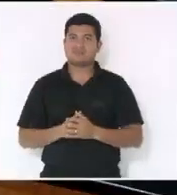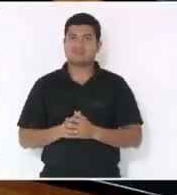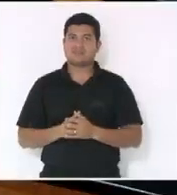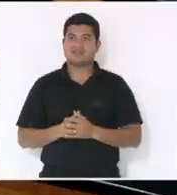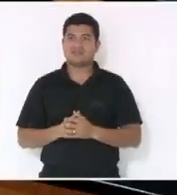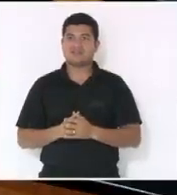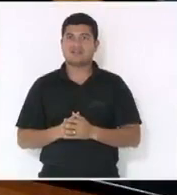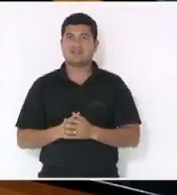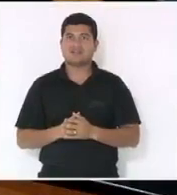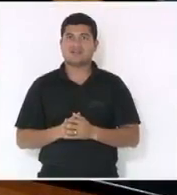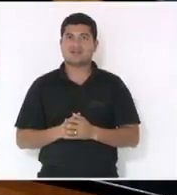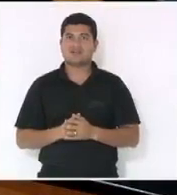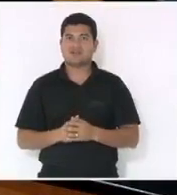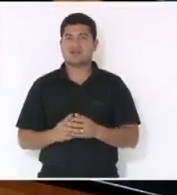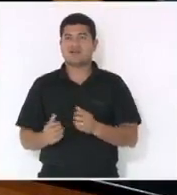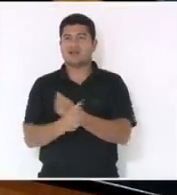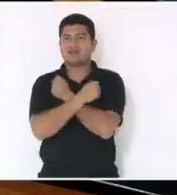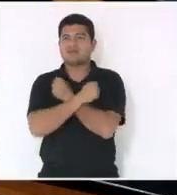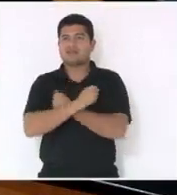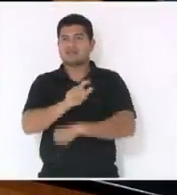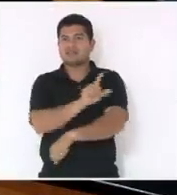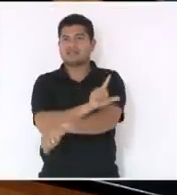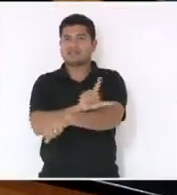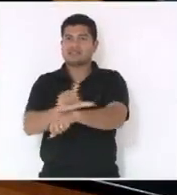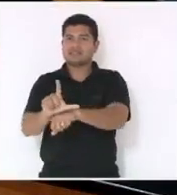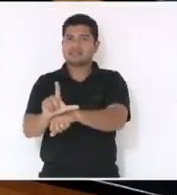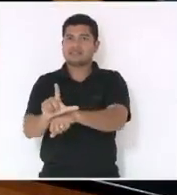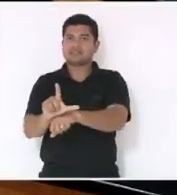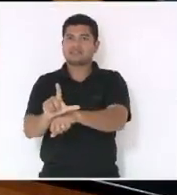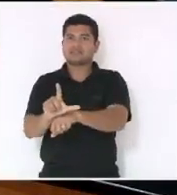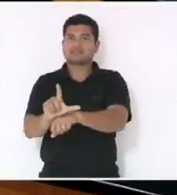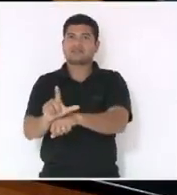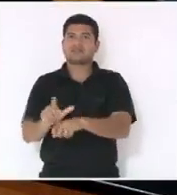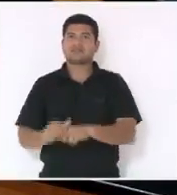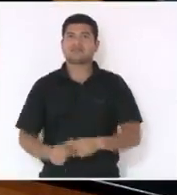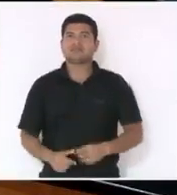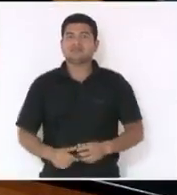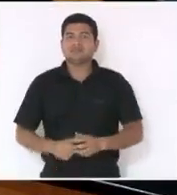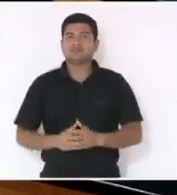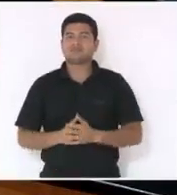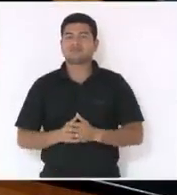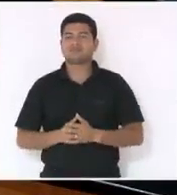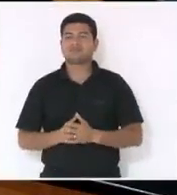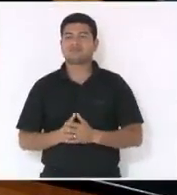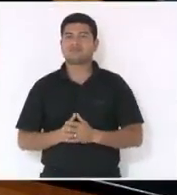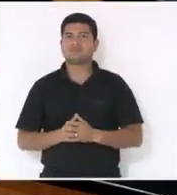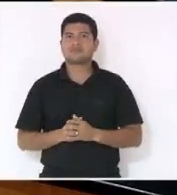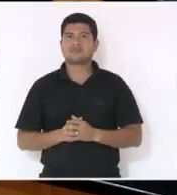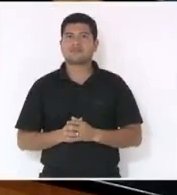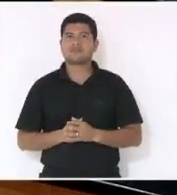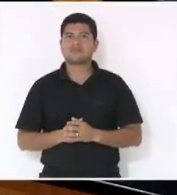Um abraço, Lages. Parabéns por movimentar o turismo de Santa Catarina.